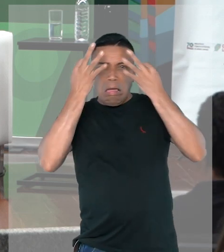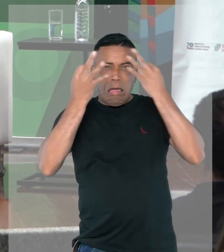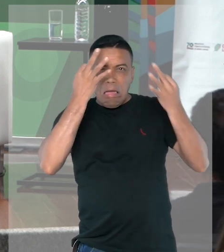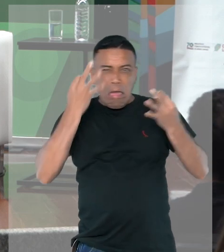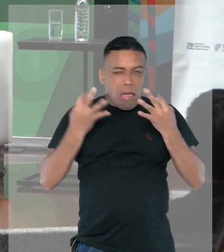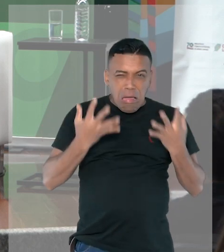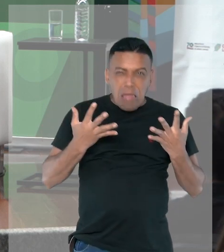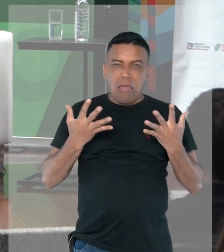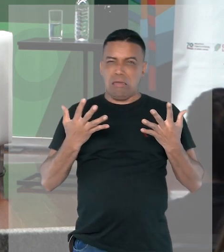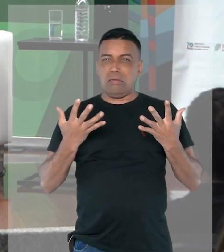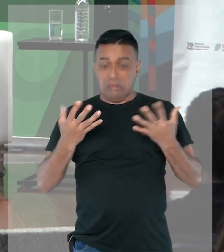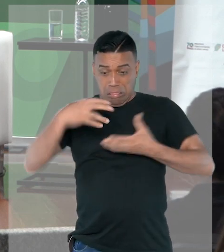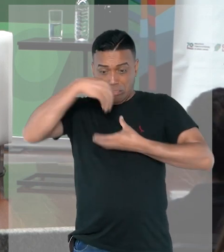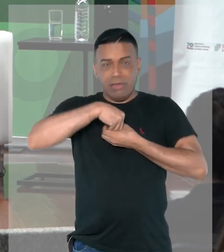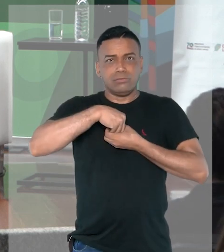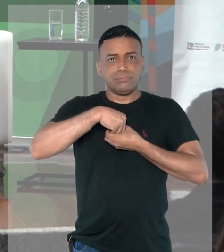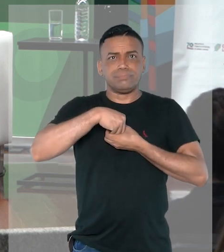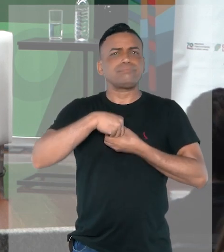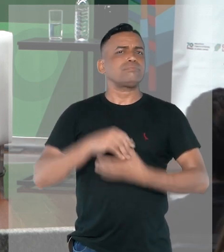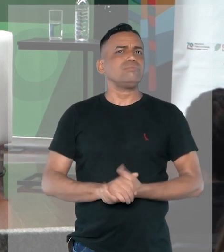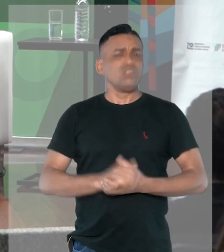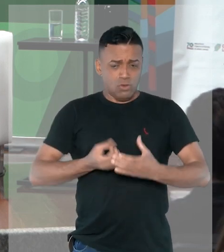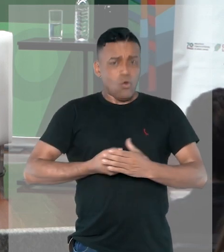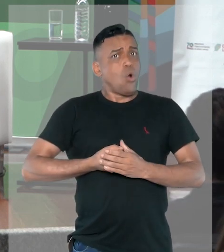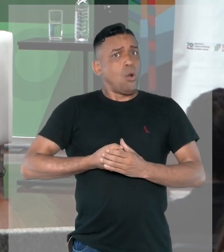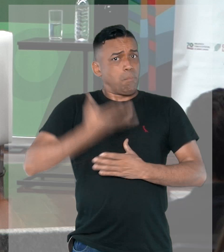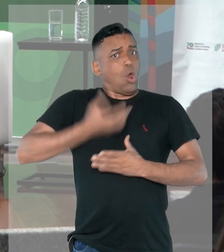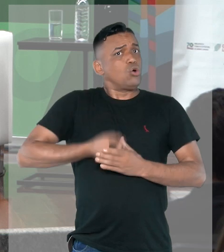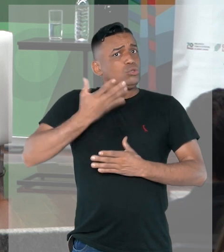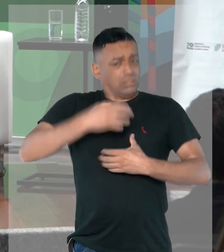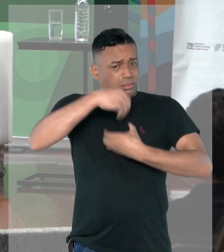mim? O que eu vou produzir em mim? Como é que eu alimento em mim que